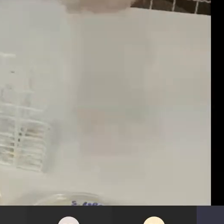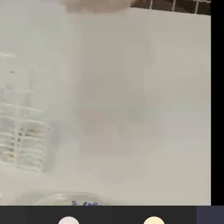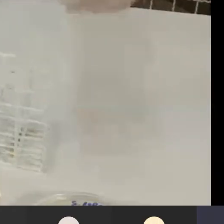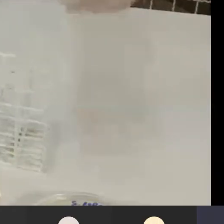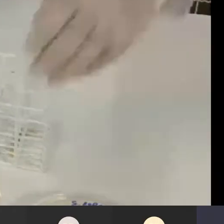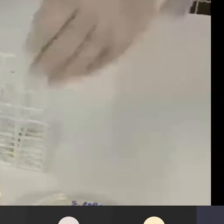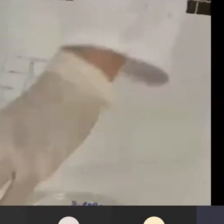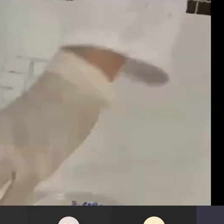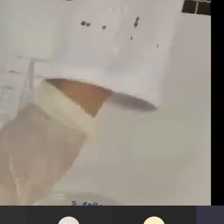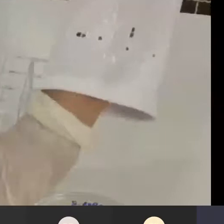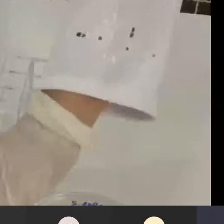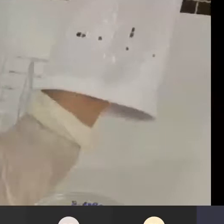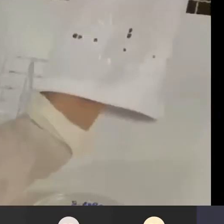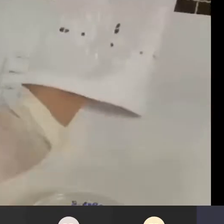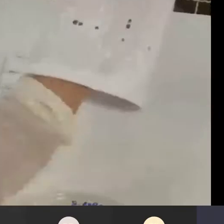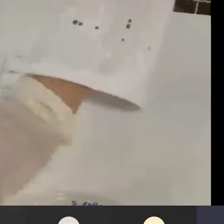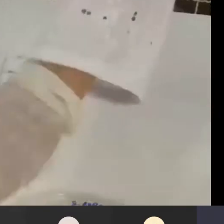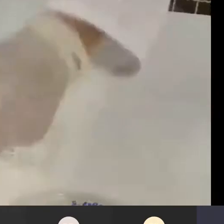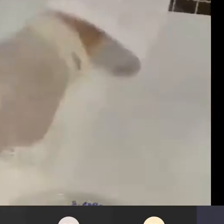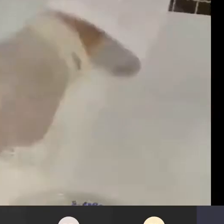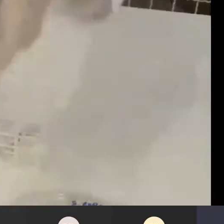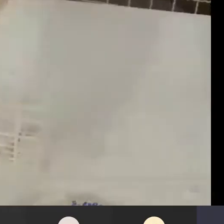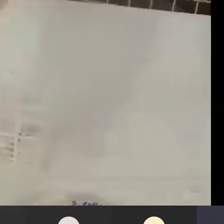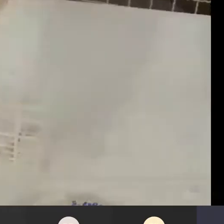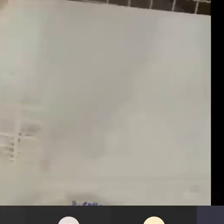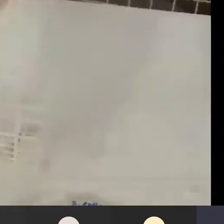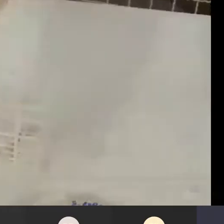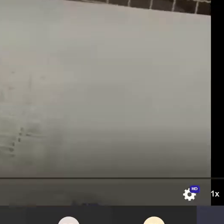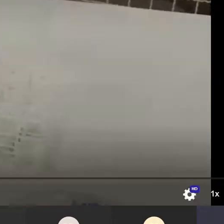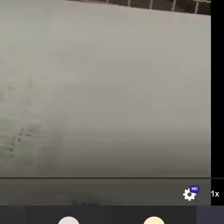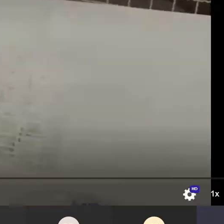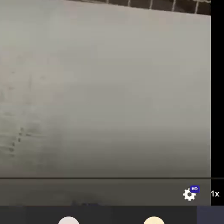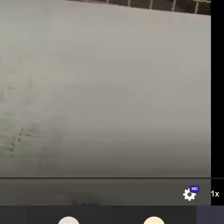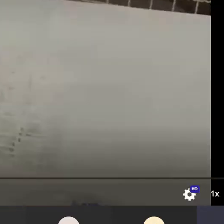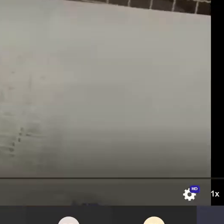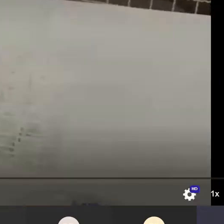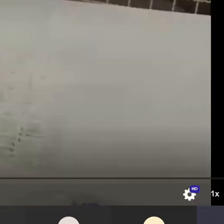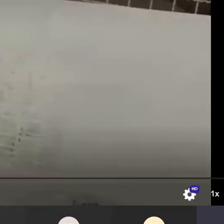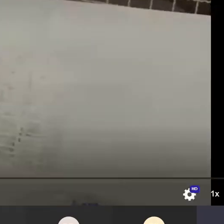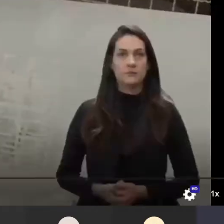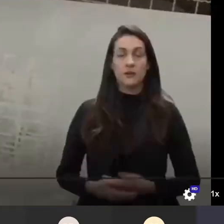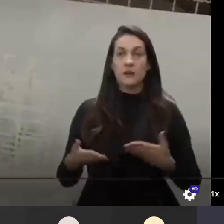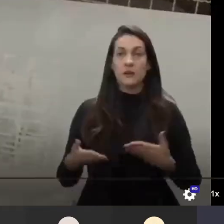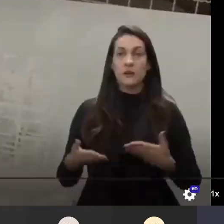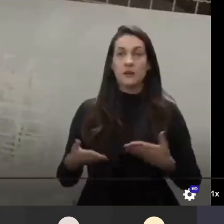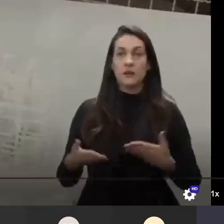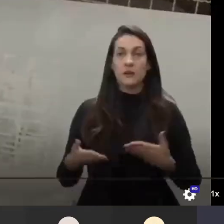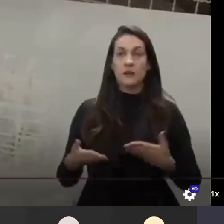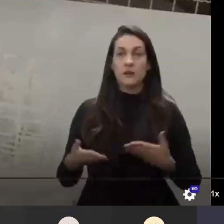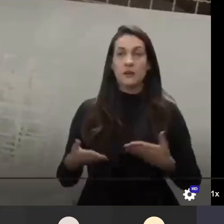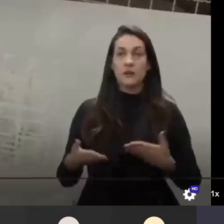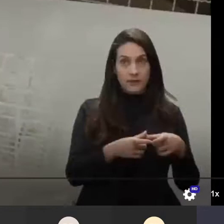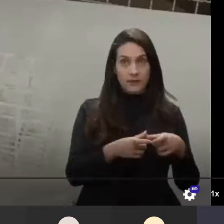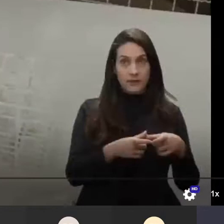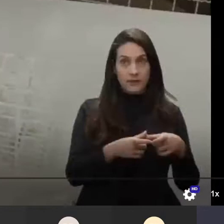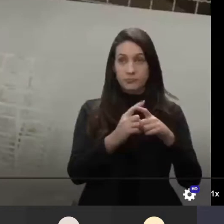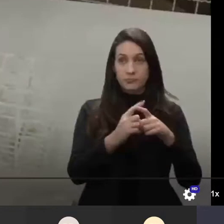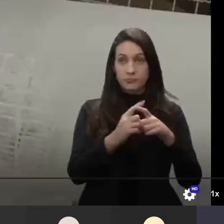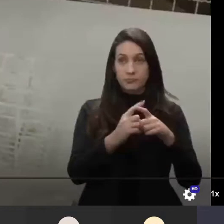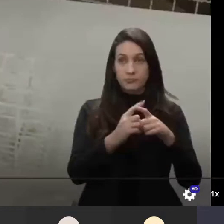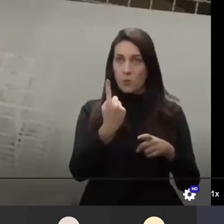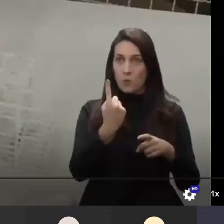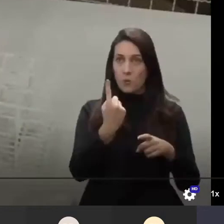E aí, então, você vai retirar uma alíquota, vai tocar em uma ou duas colônias, vai fazer um